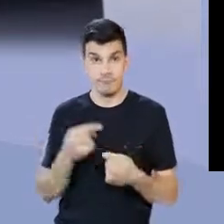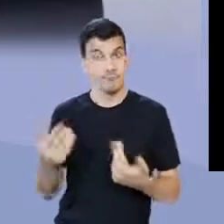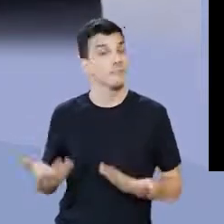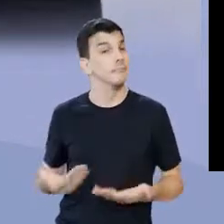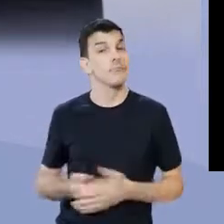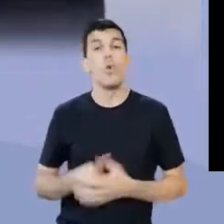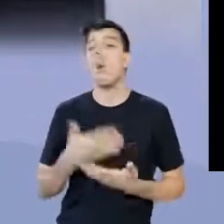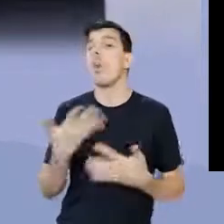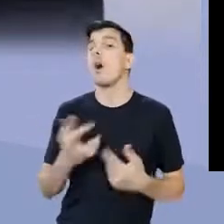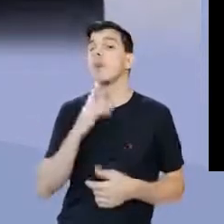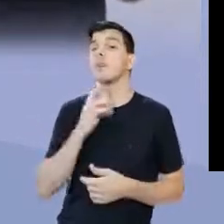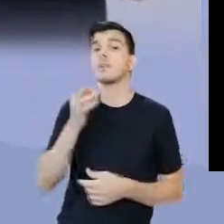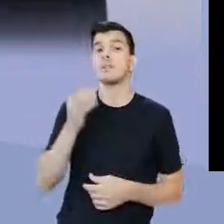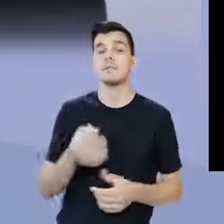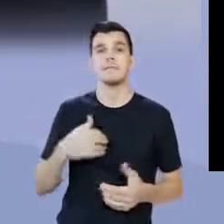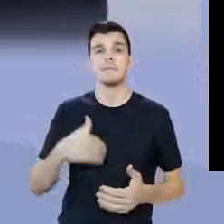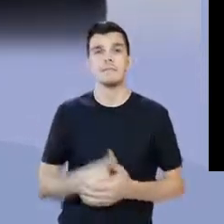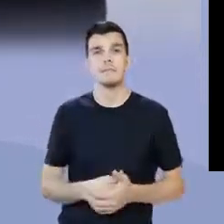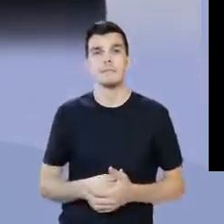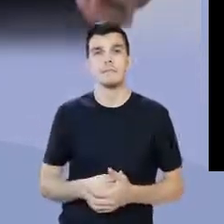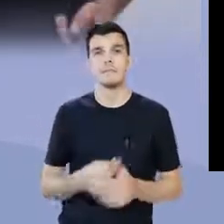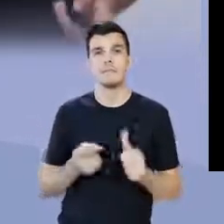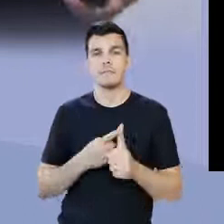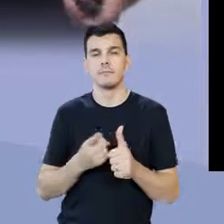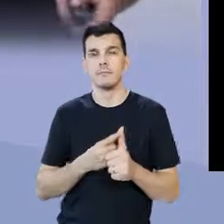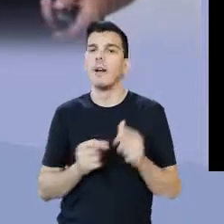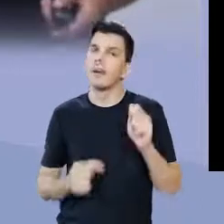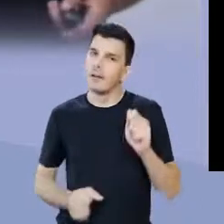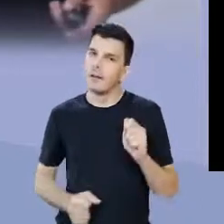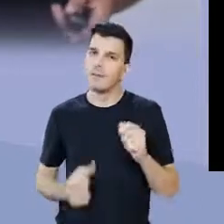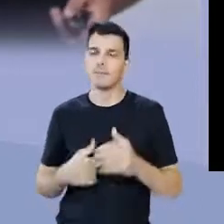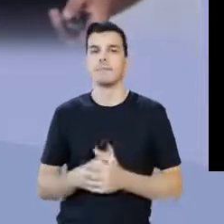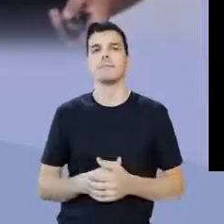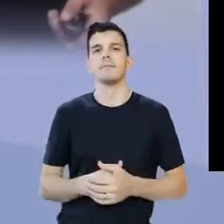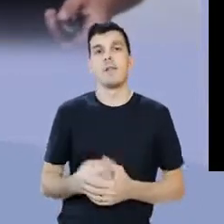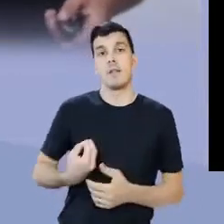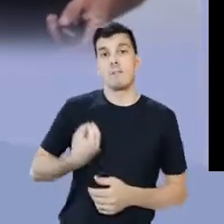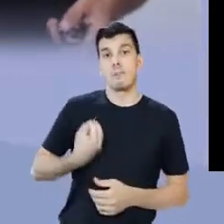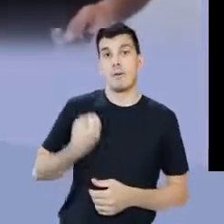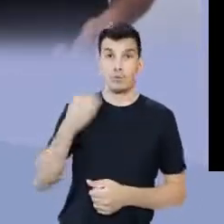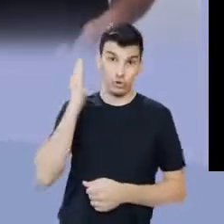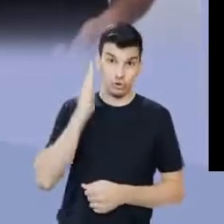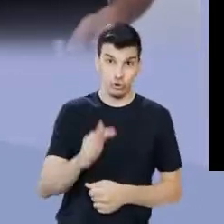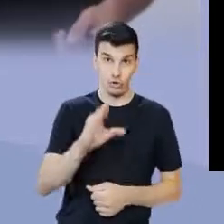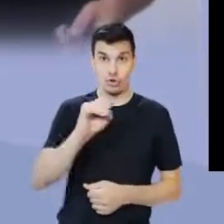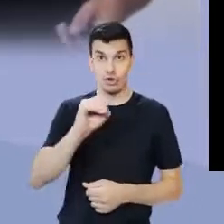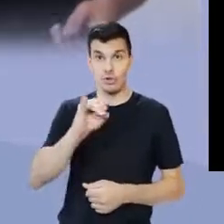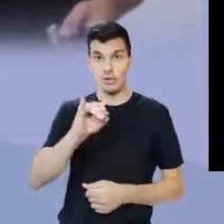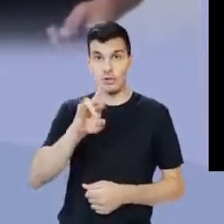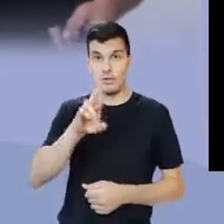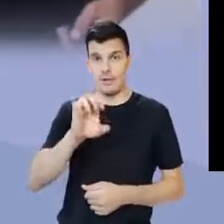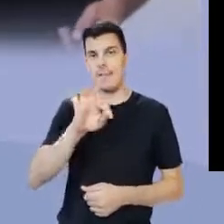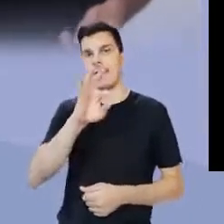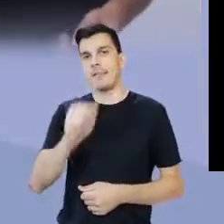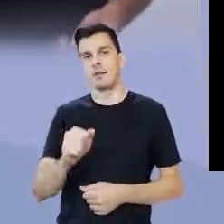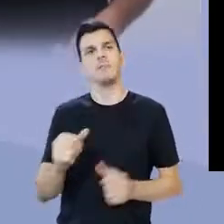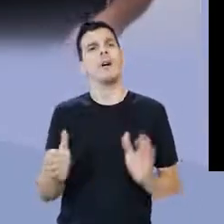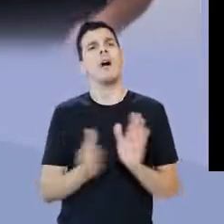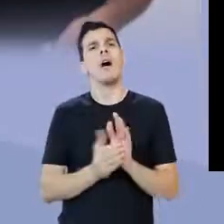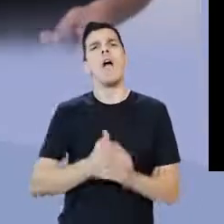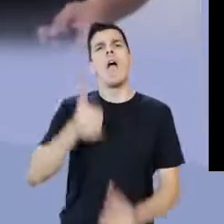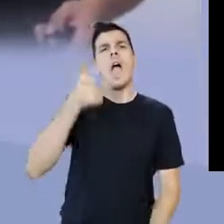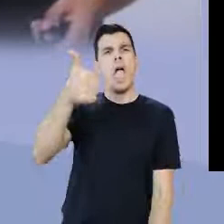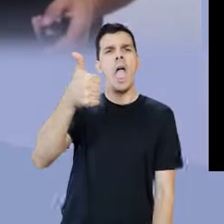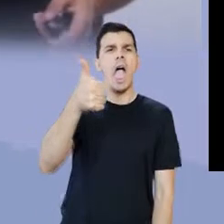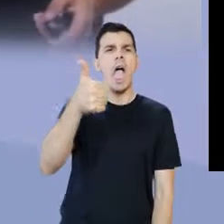nossa, né? A nossa é semi-direta. Só pode ser a letra A, né, meu aluno? Eles participavam de forma direta. Eles batiam palma para